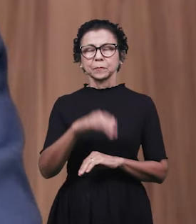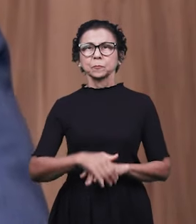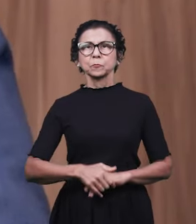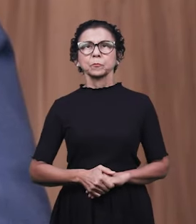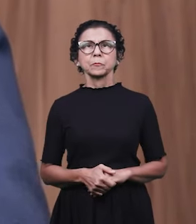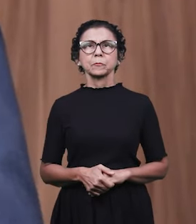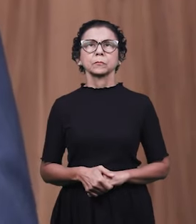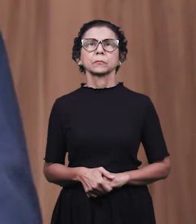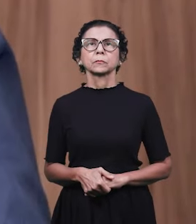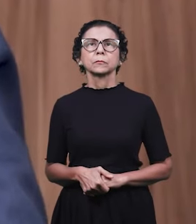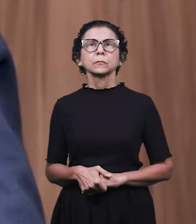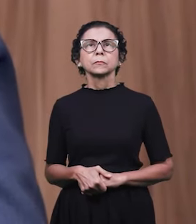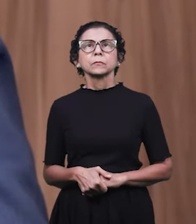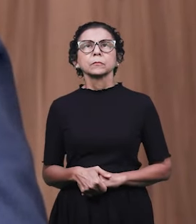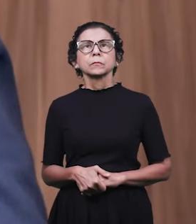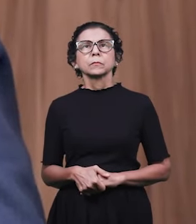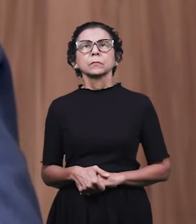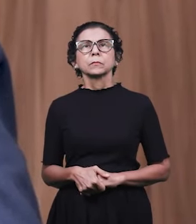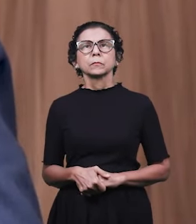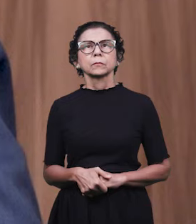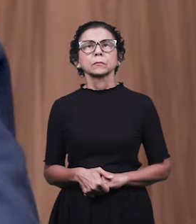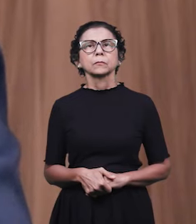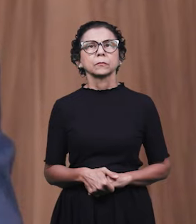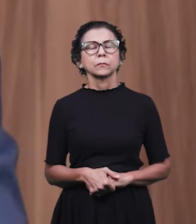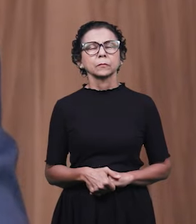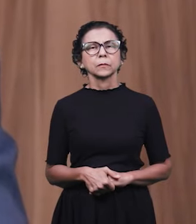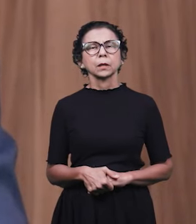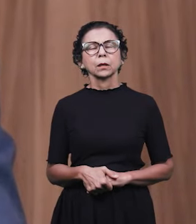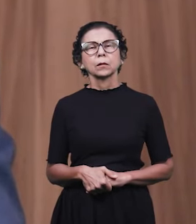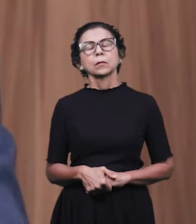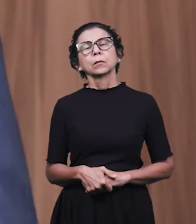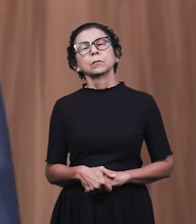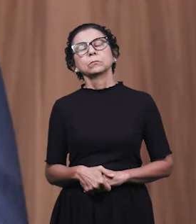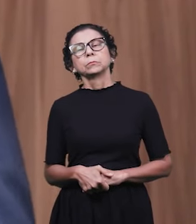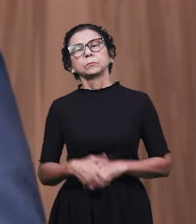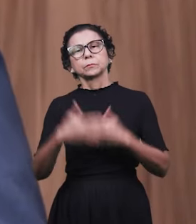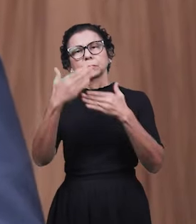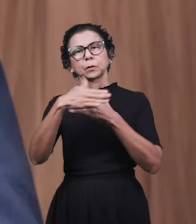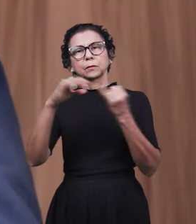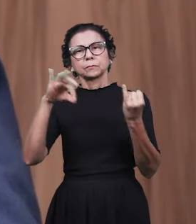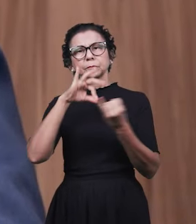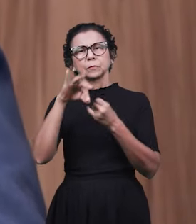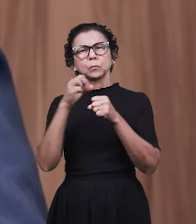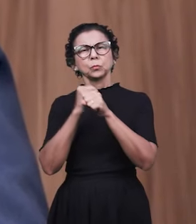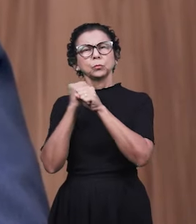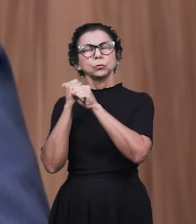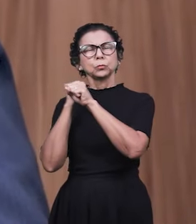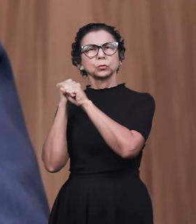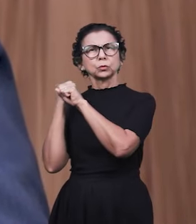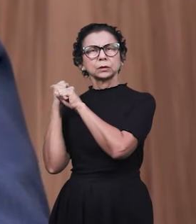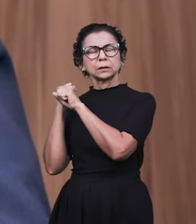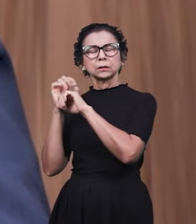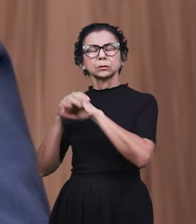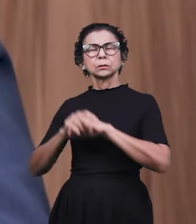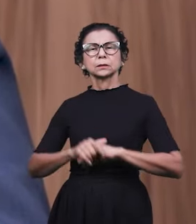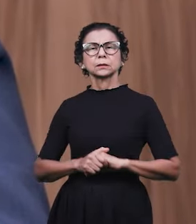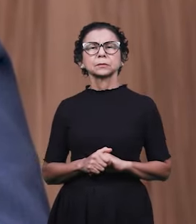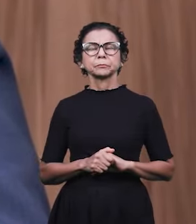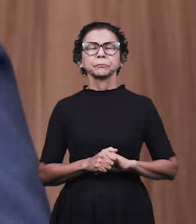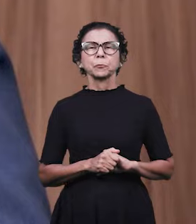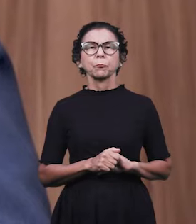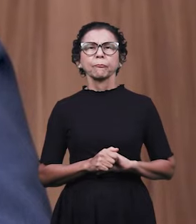Irmãos, a prova do IFES, durante muitos anos, ela tinha toda a área de ciências da natureza.